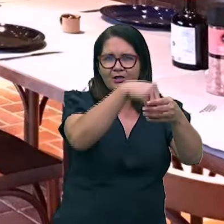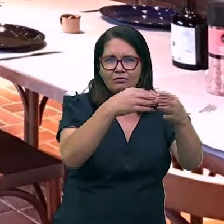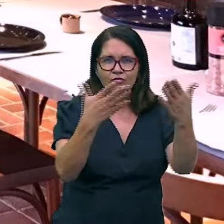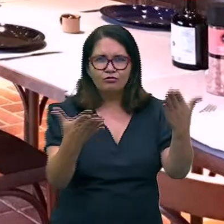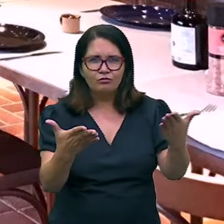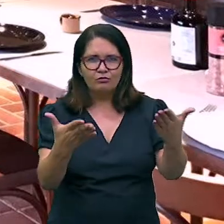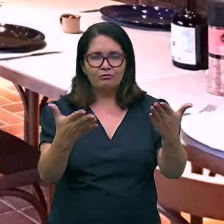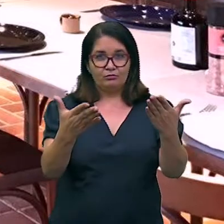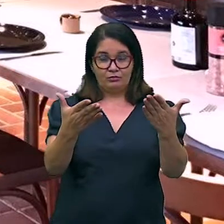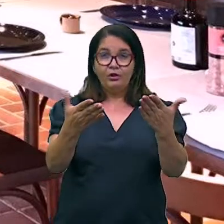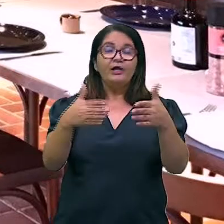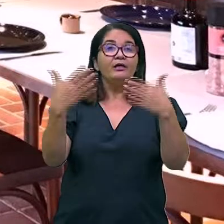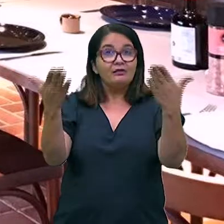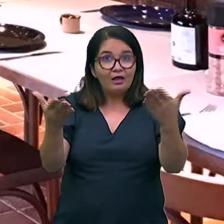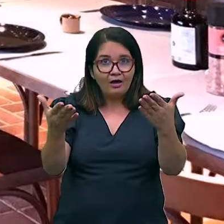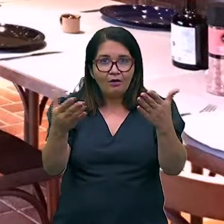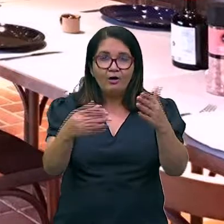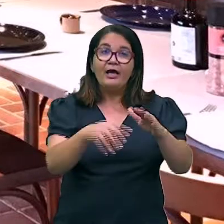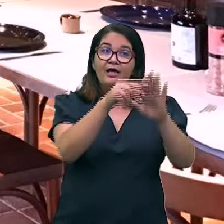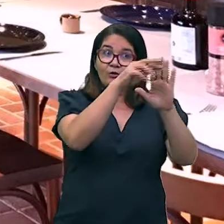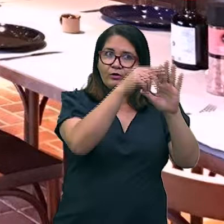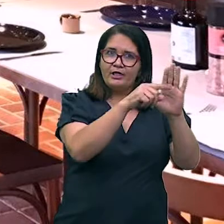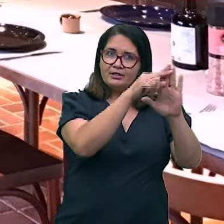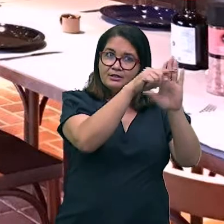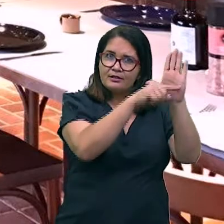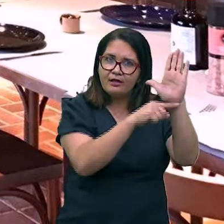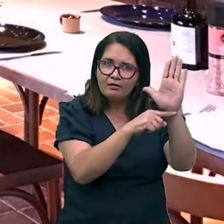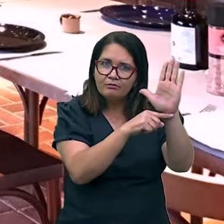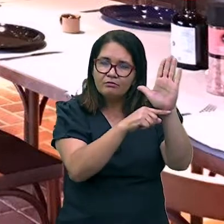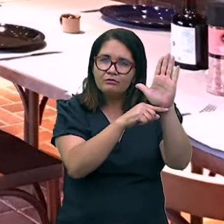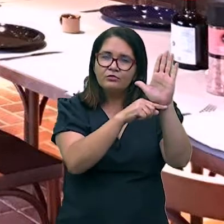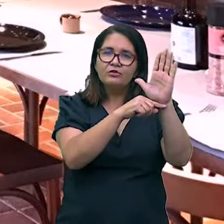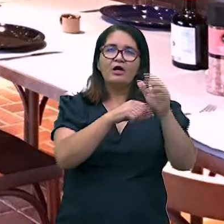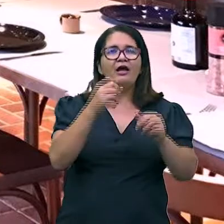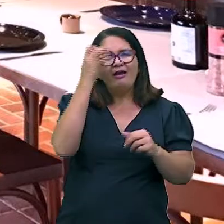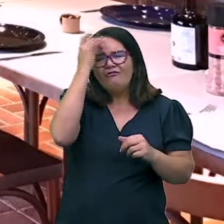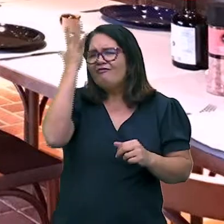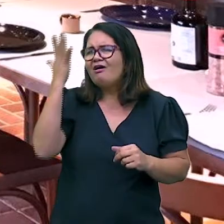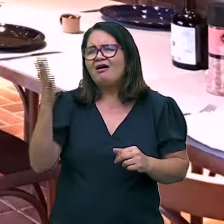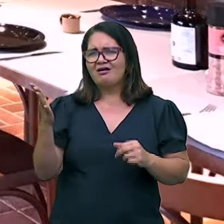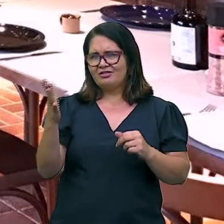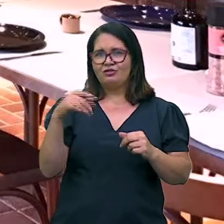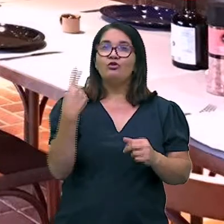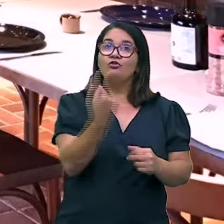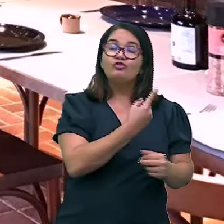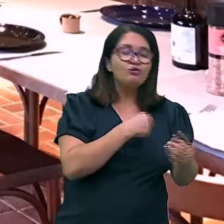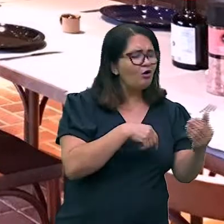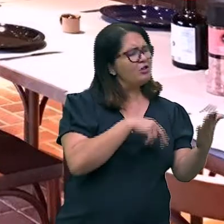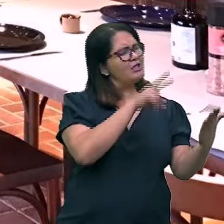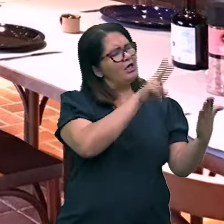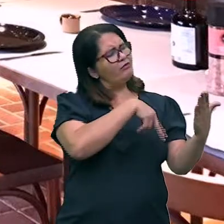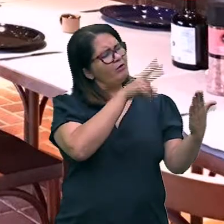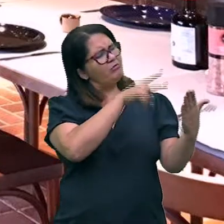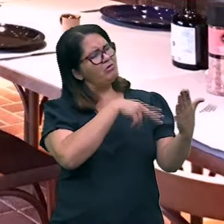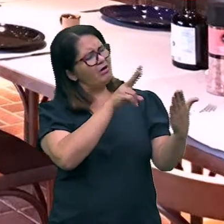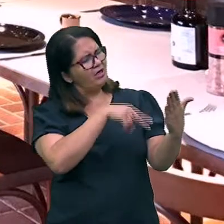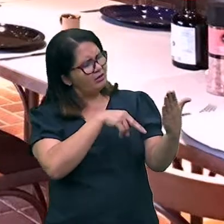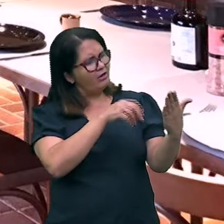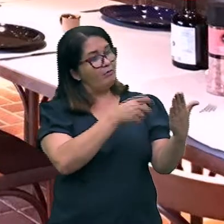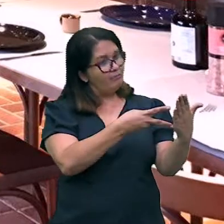No entanto, esses termos são facilmente identificáveis pelo interlocutor.